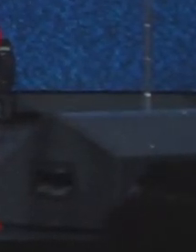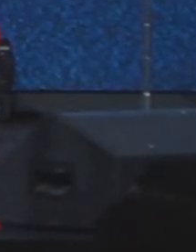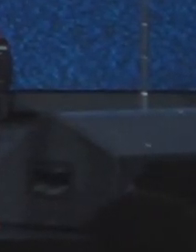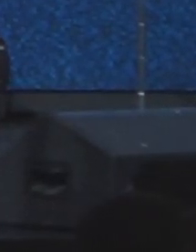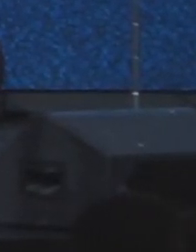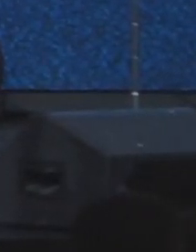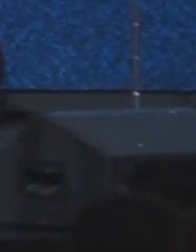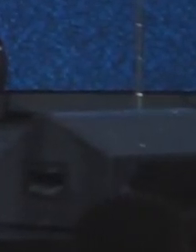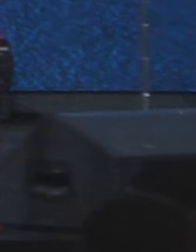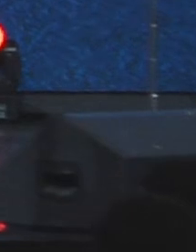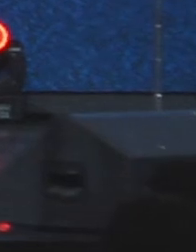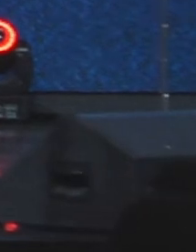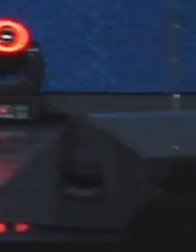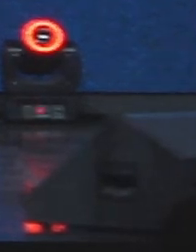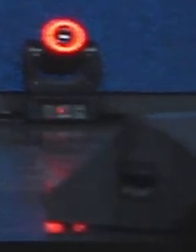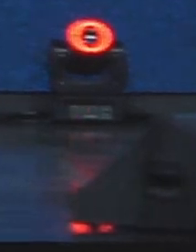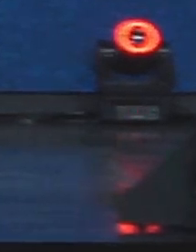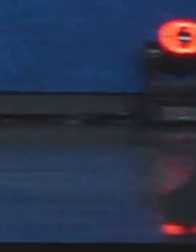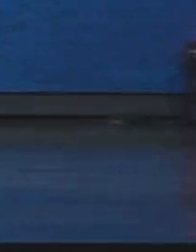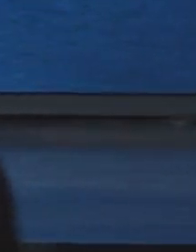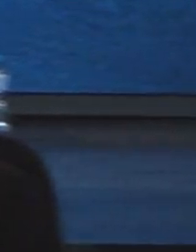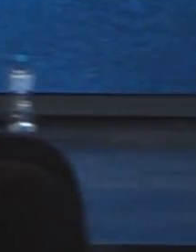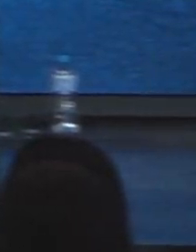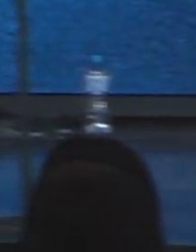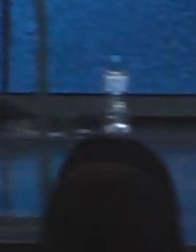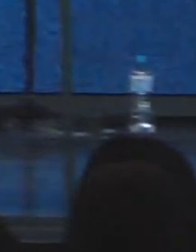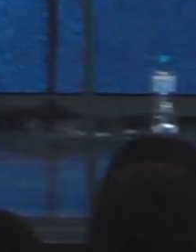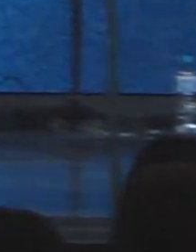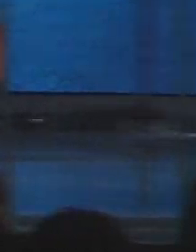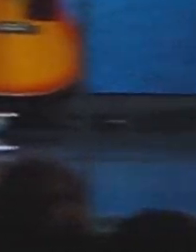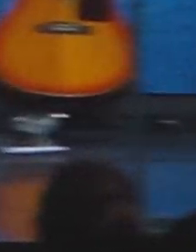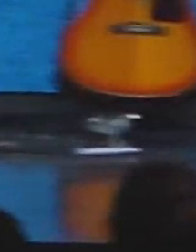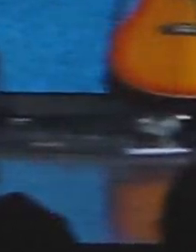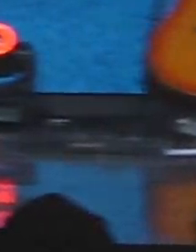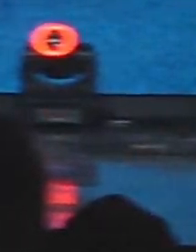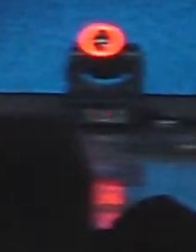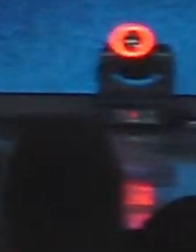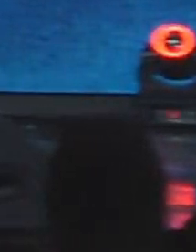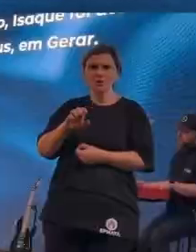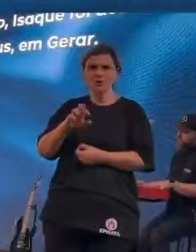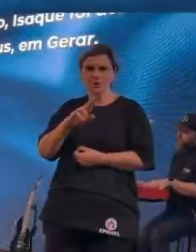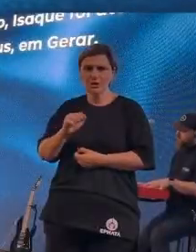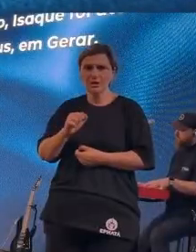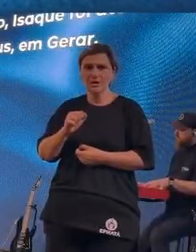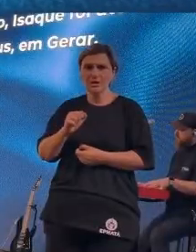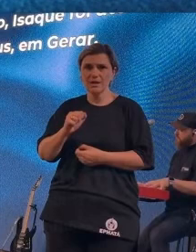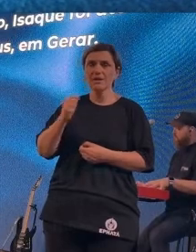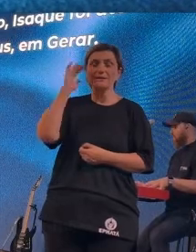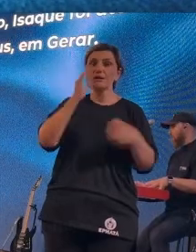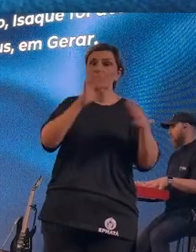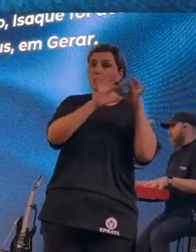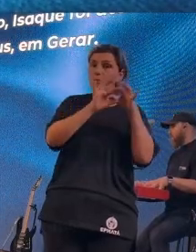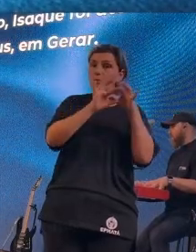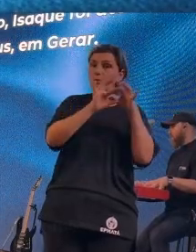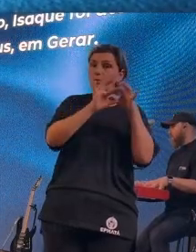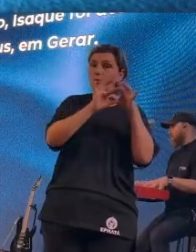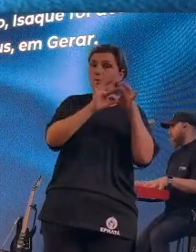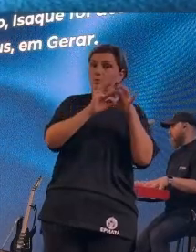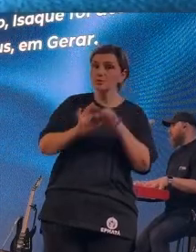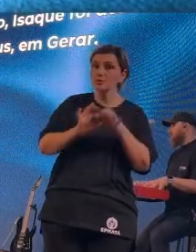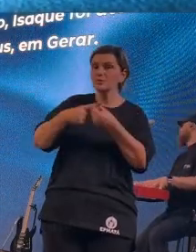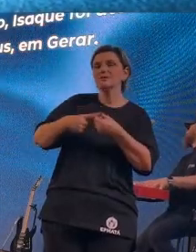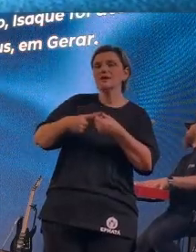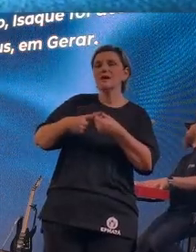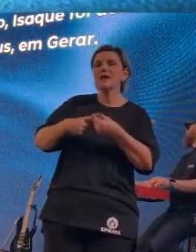encontra. Isaac vai para Gerar. Gerar, olha para mim, um pequeno contexto. Isaac era uma cidade que